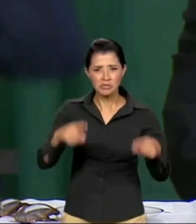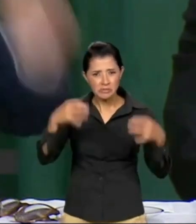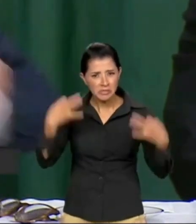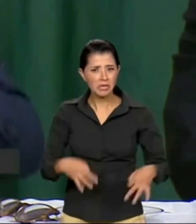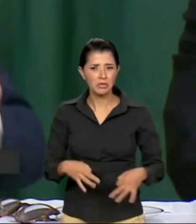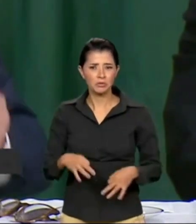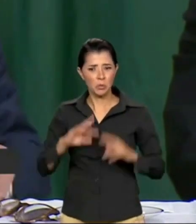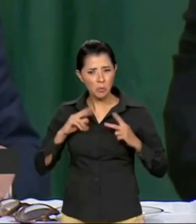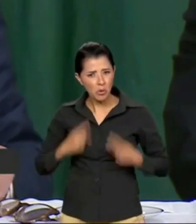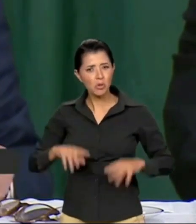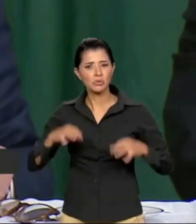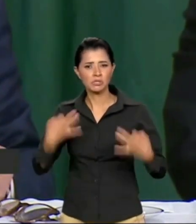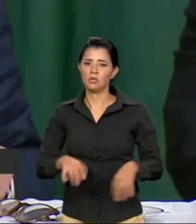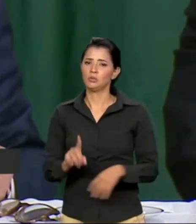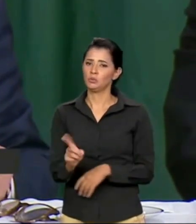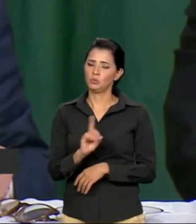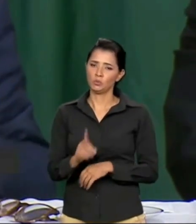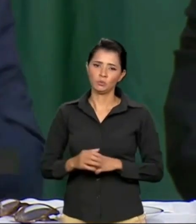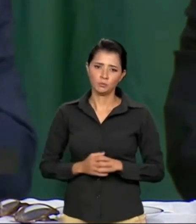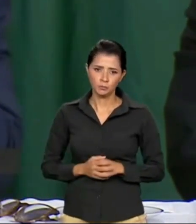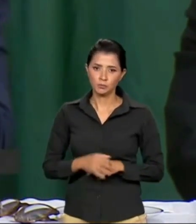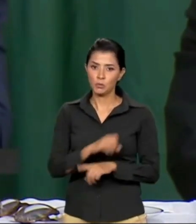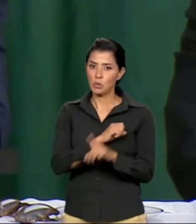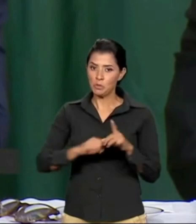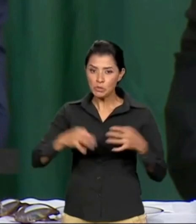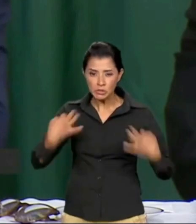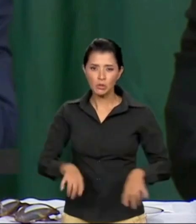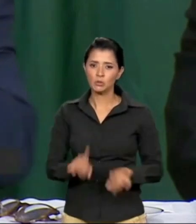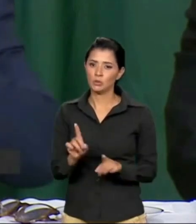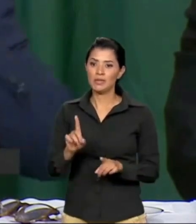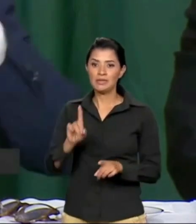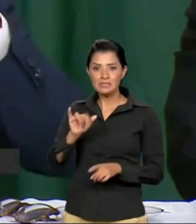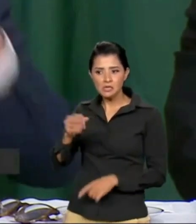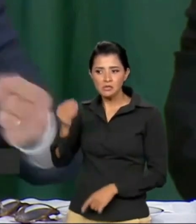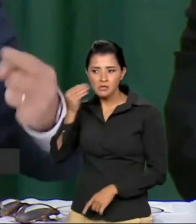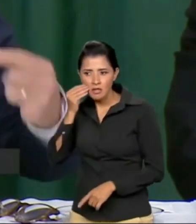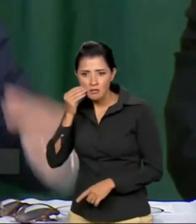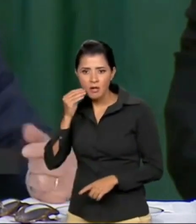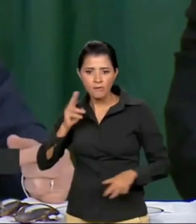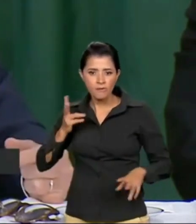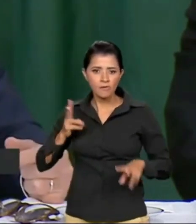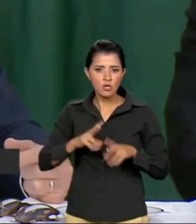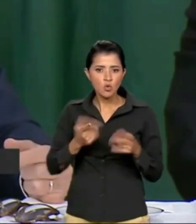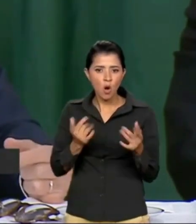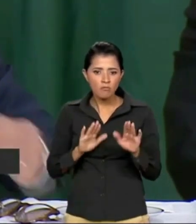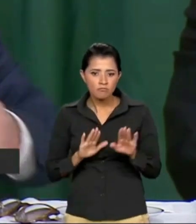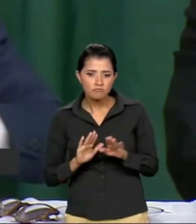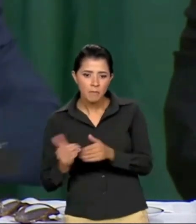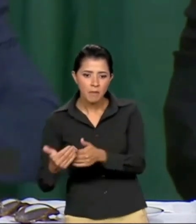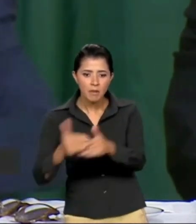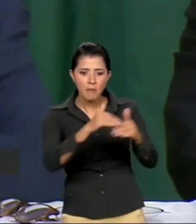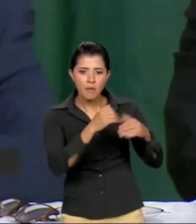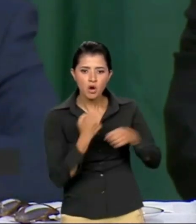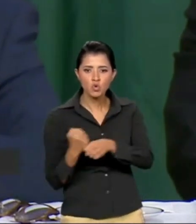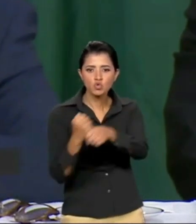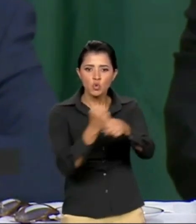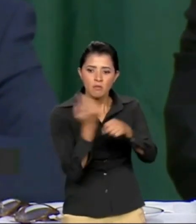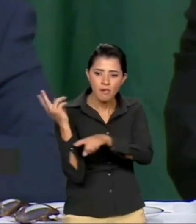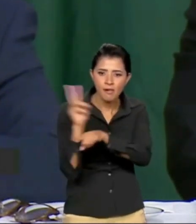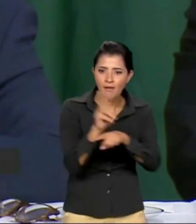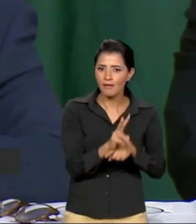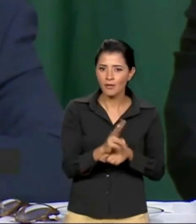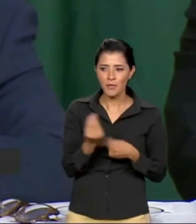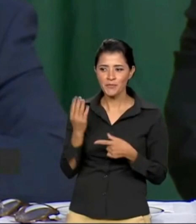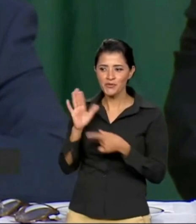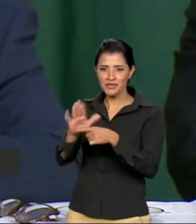humanamente correto, socialmente correto. Se a gente tentar fazer isso, a gente está dando uma demonstração que nós não servimos para